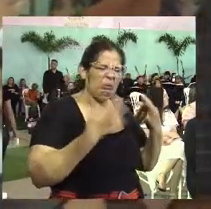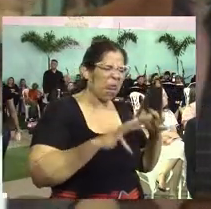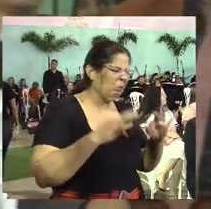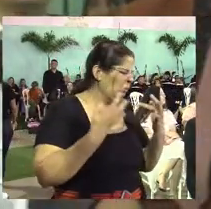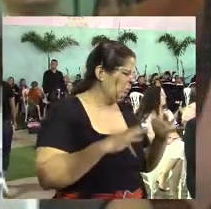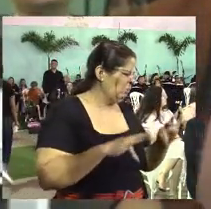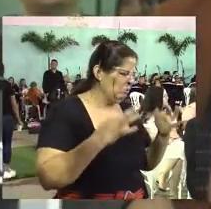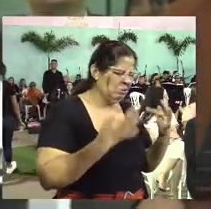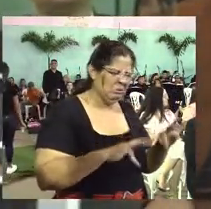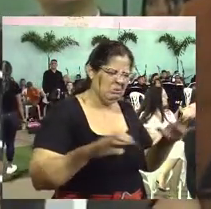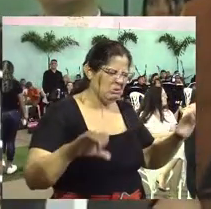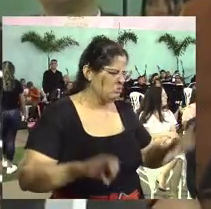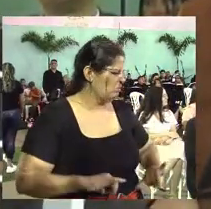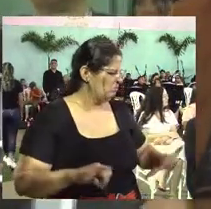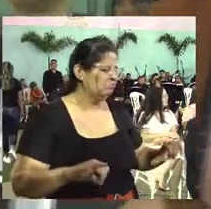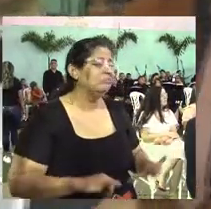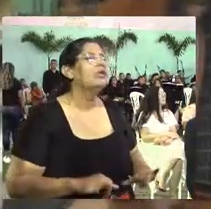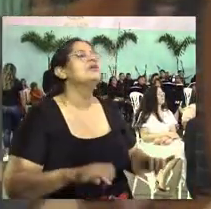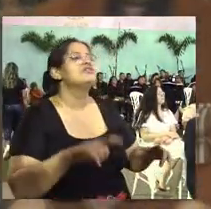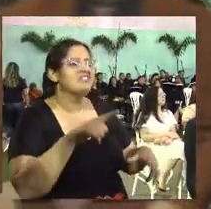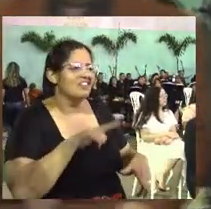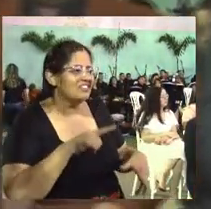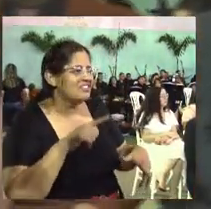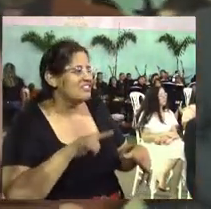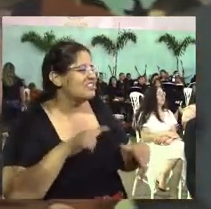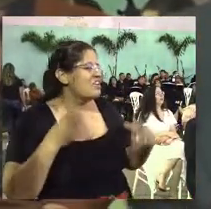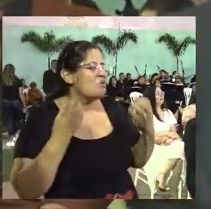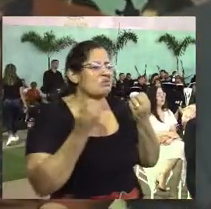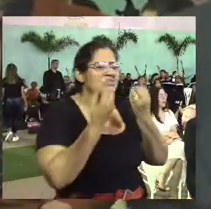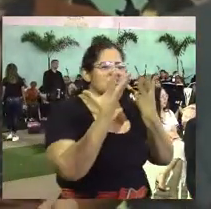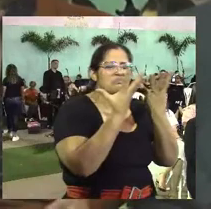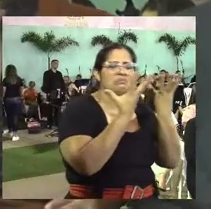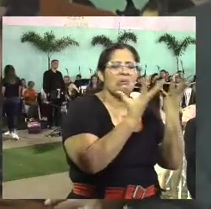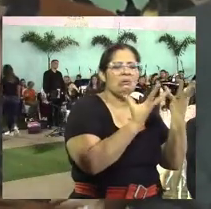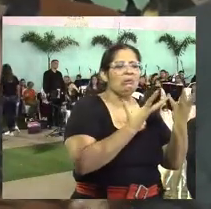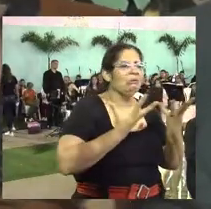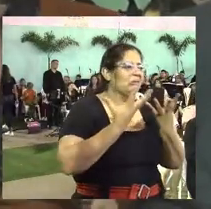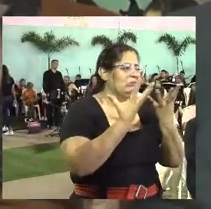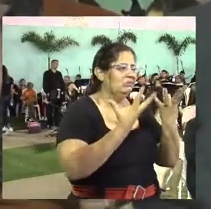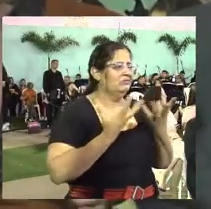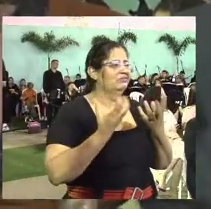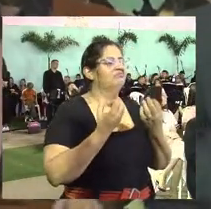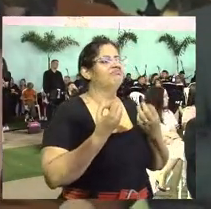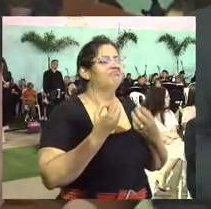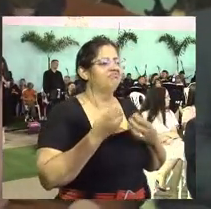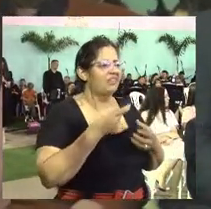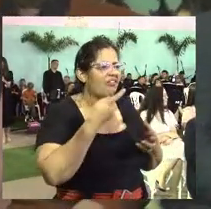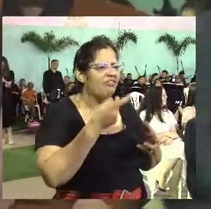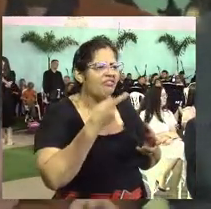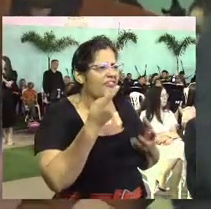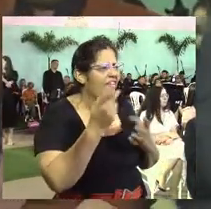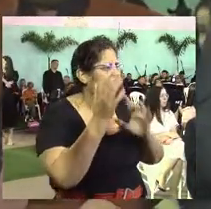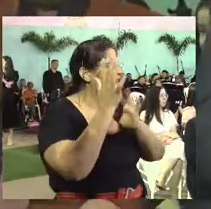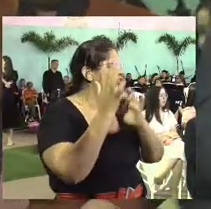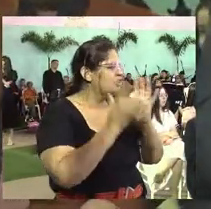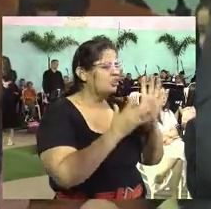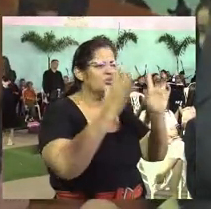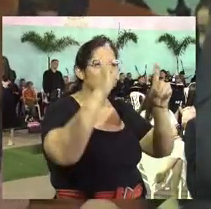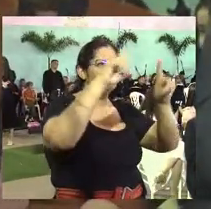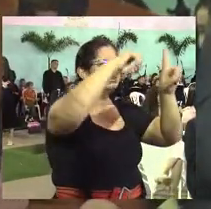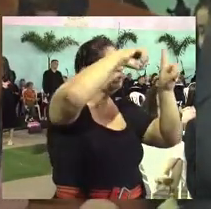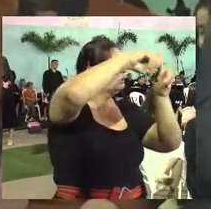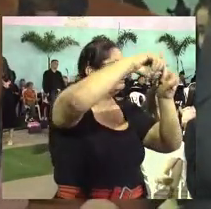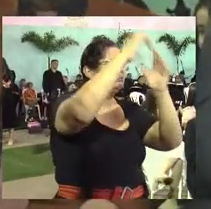não haverá doença lá só vai ter gols e Maravilha prega a mensagem da cruz Jesus